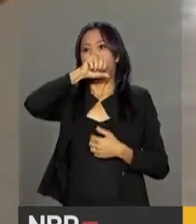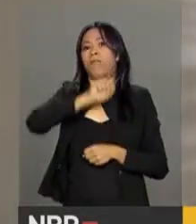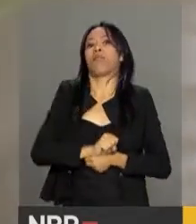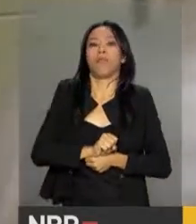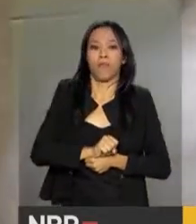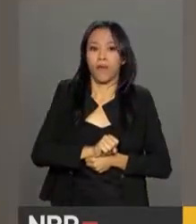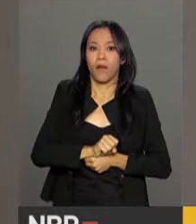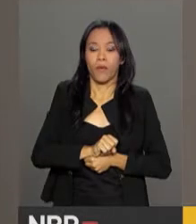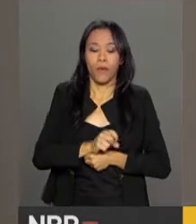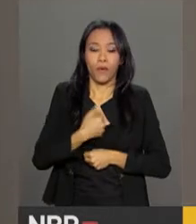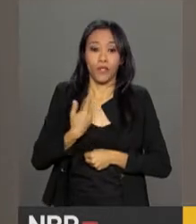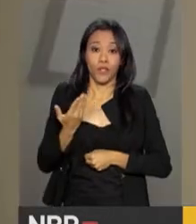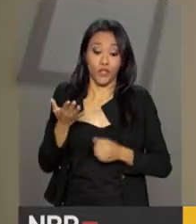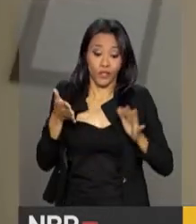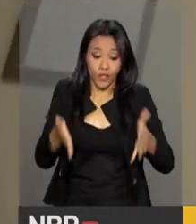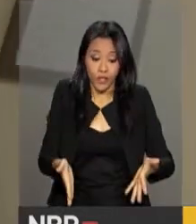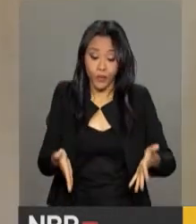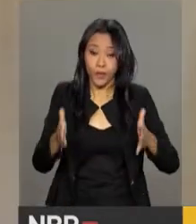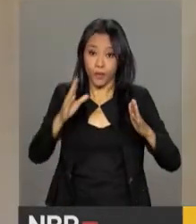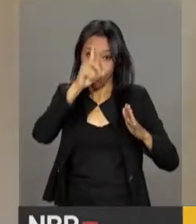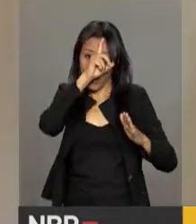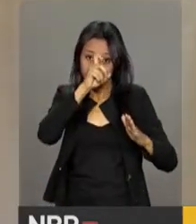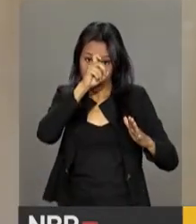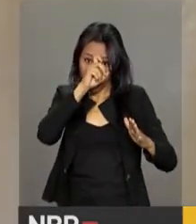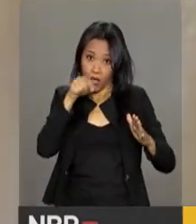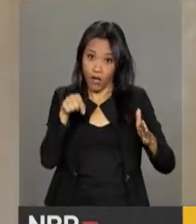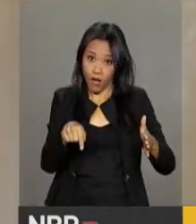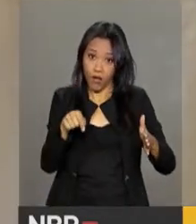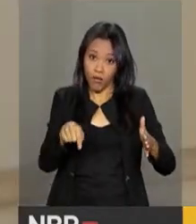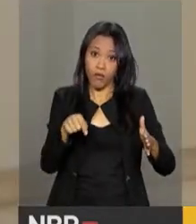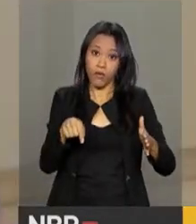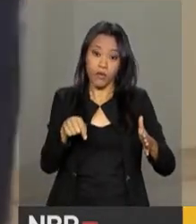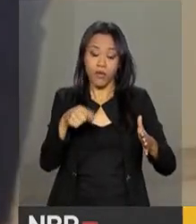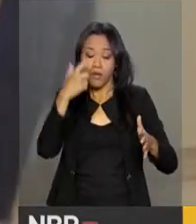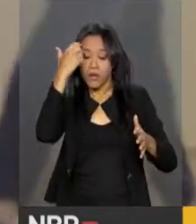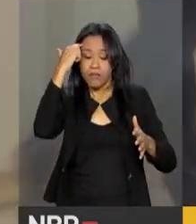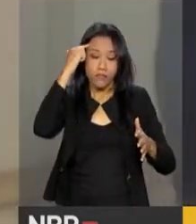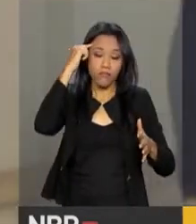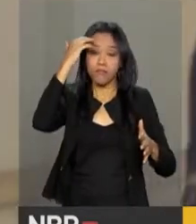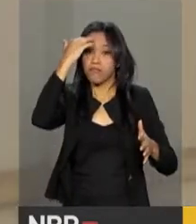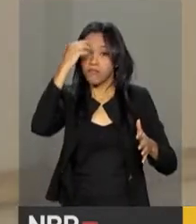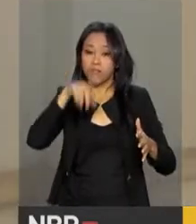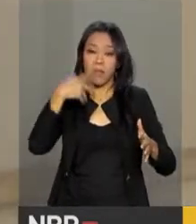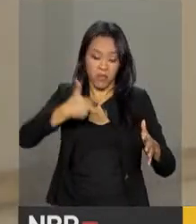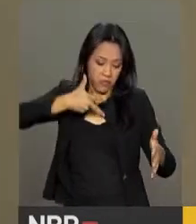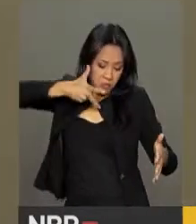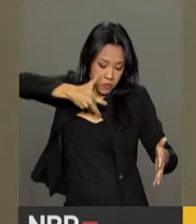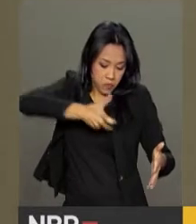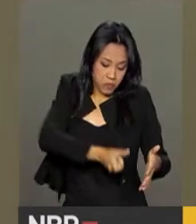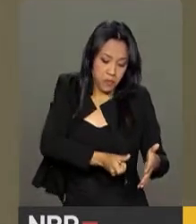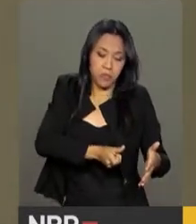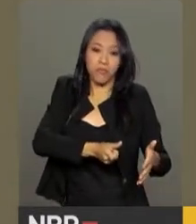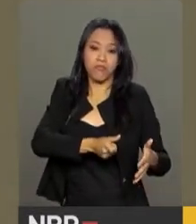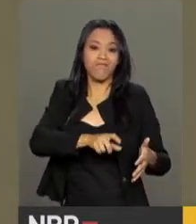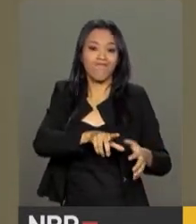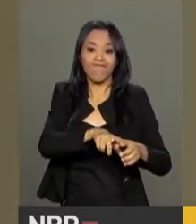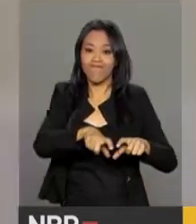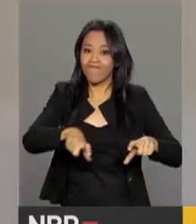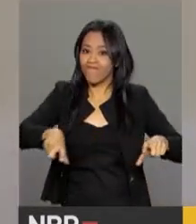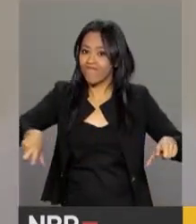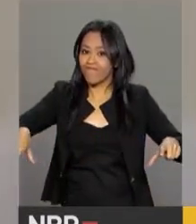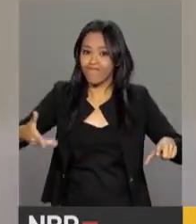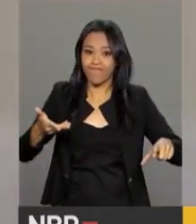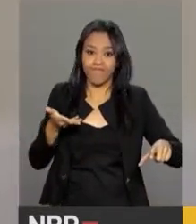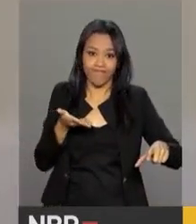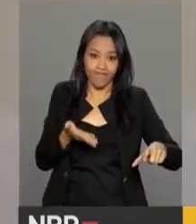chegando mário gatti já com esse baixo nível de consciência foi sedado entubado e